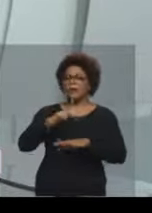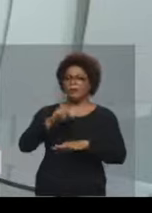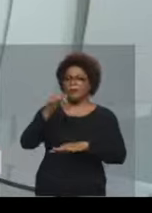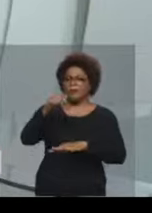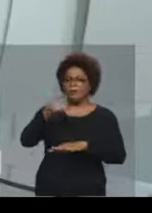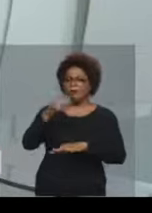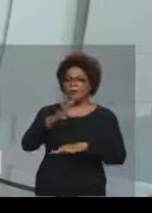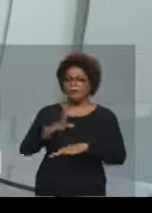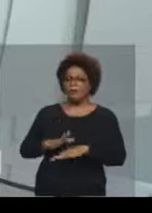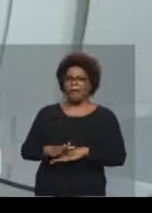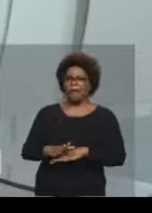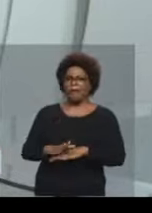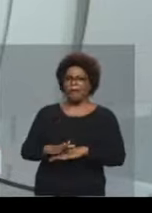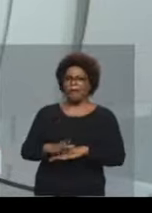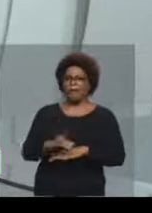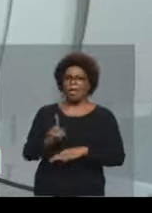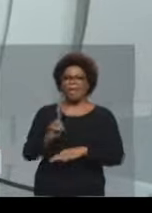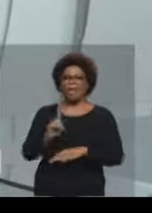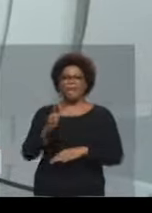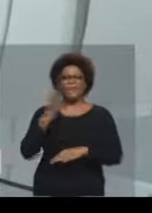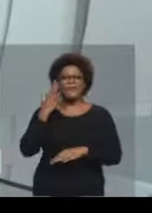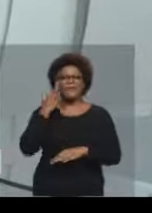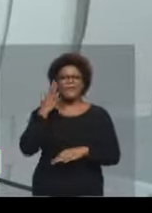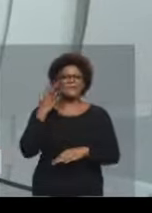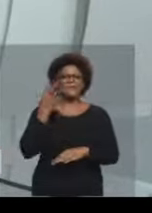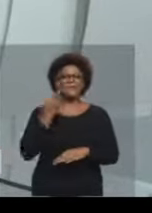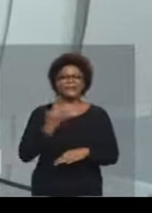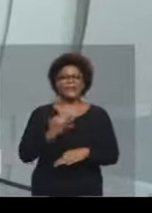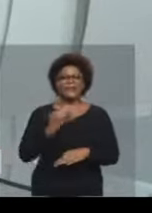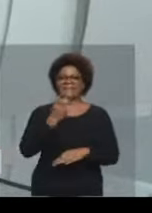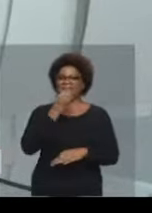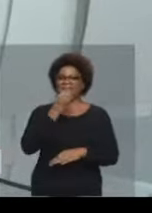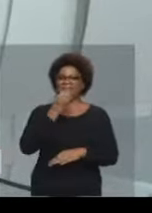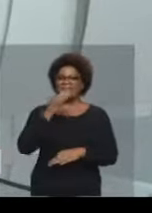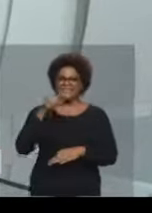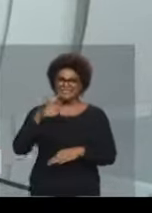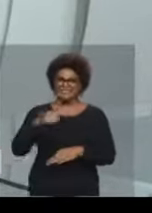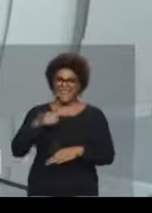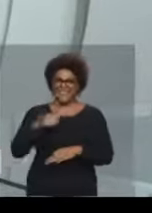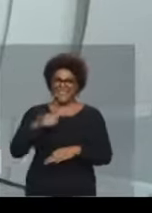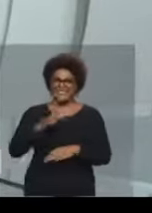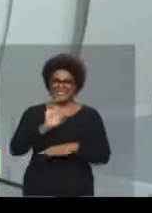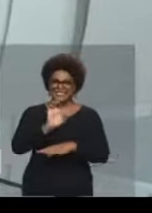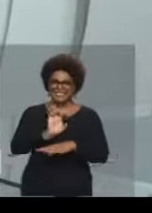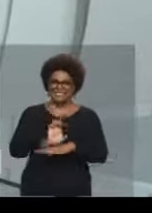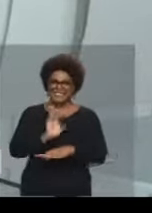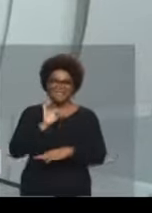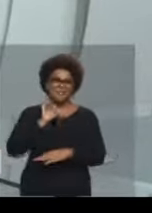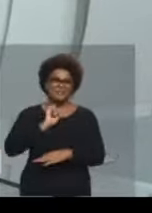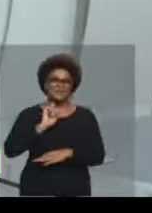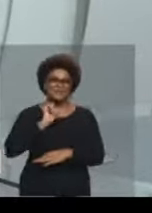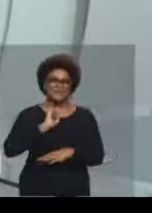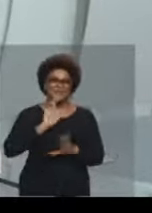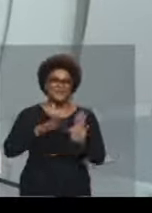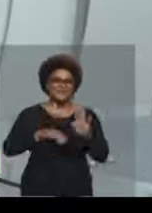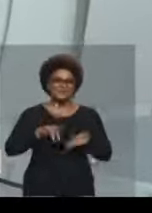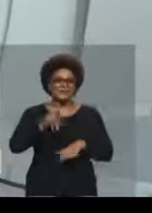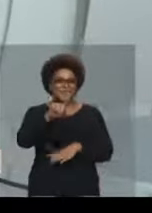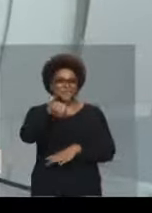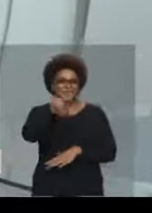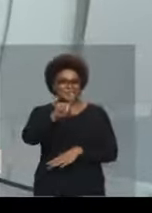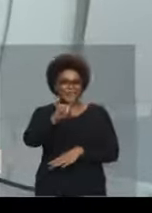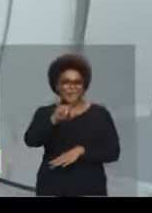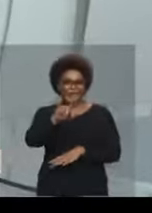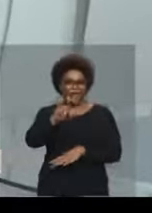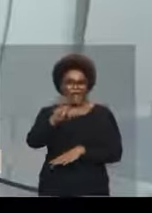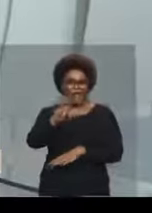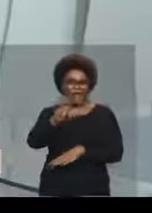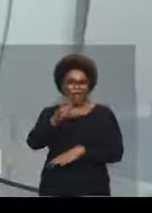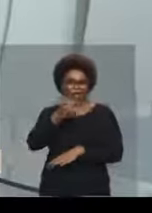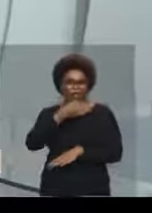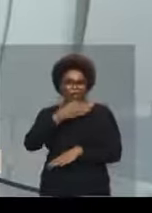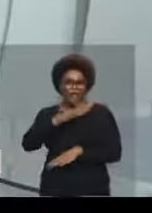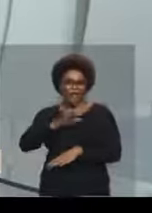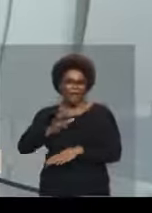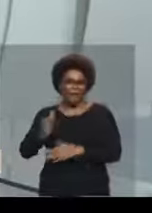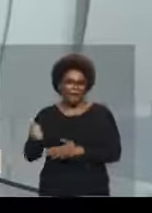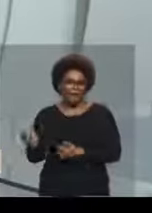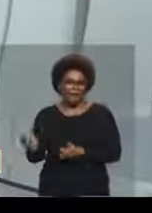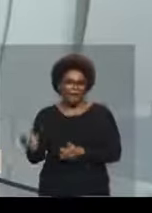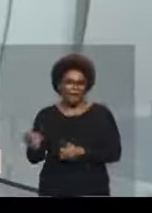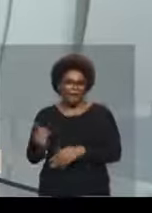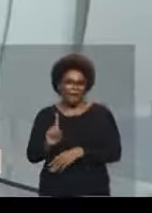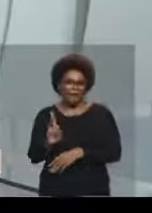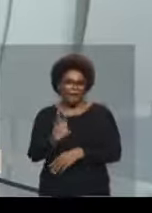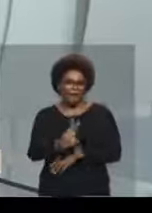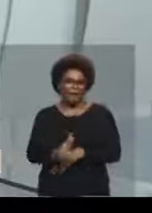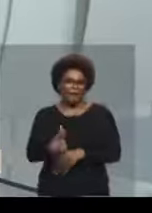entender. Por exemplo, aqui em Minas nós temos uma expressão, talvez vocês mais novinhos não usem muito, mas a galera que mais experiente,